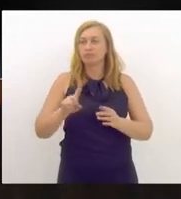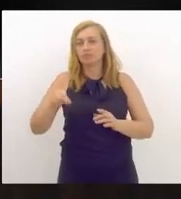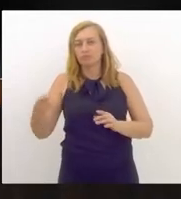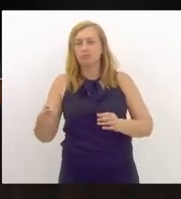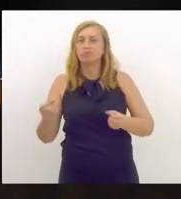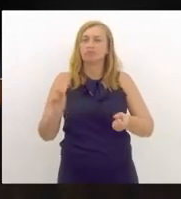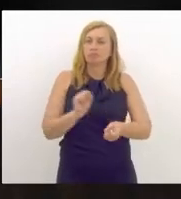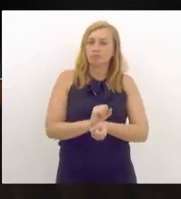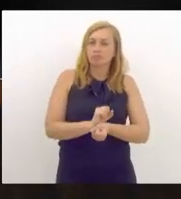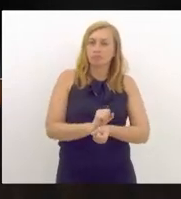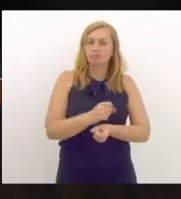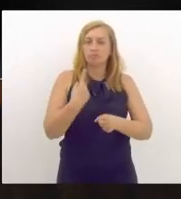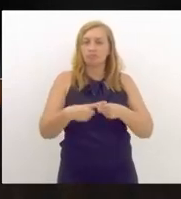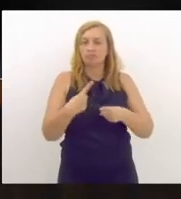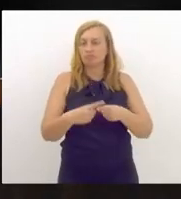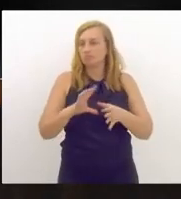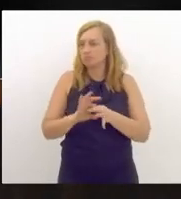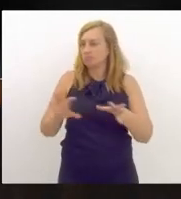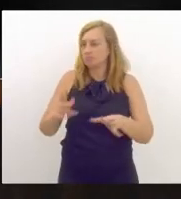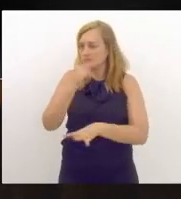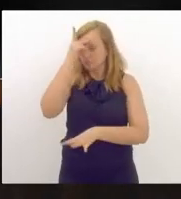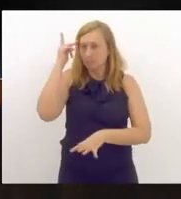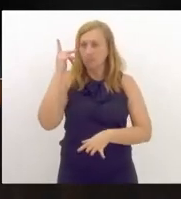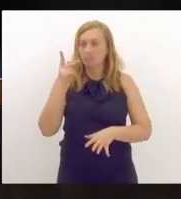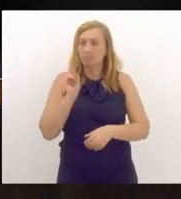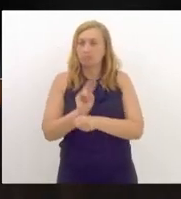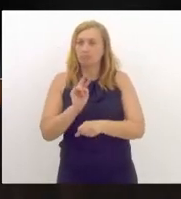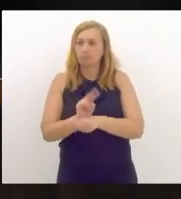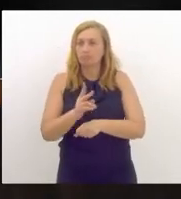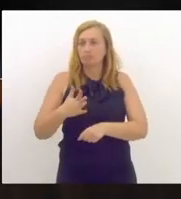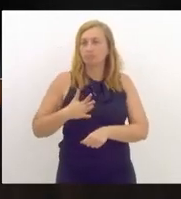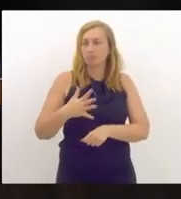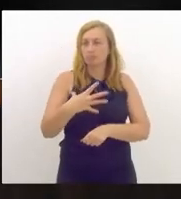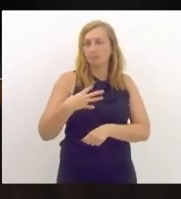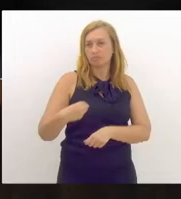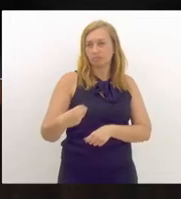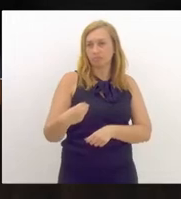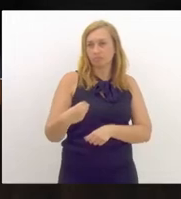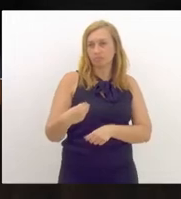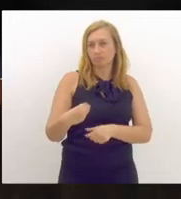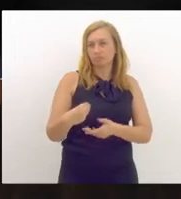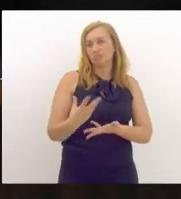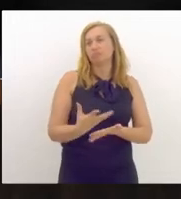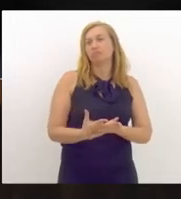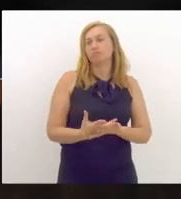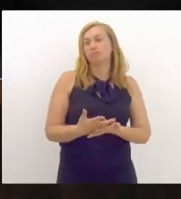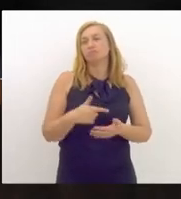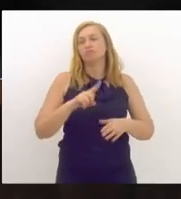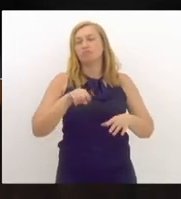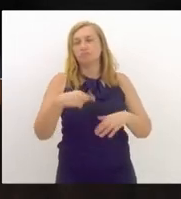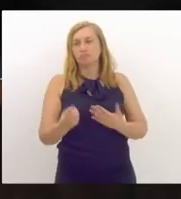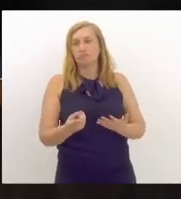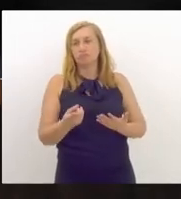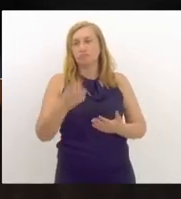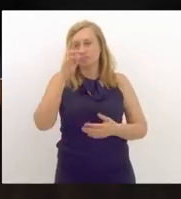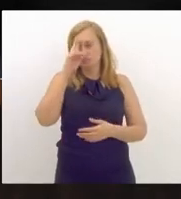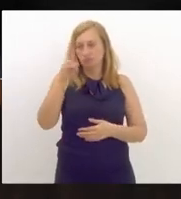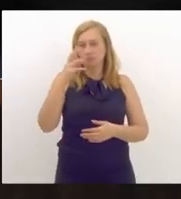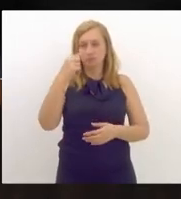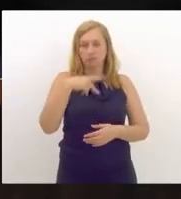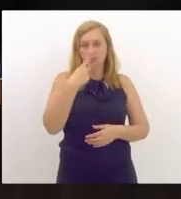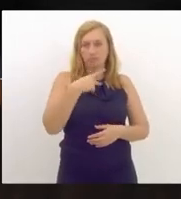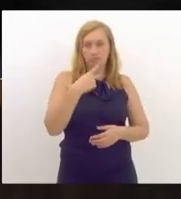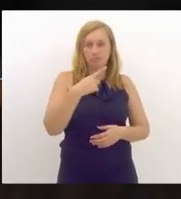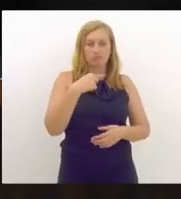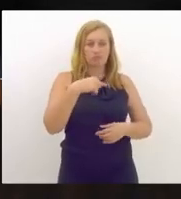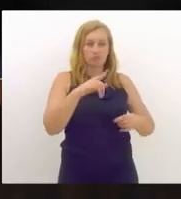precisava levar para o trabalho e a patroa dela havia pedido para deixar o meu irmão trancado no banheiro durante o período do trabalho então são